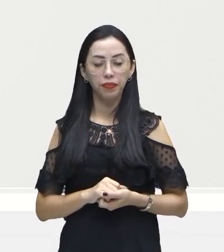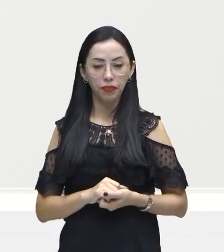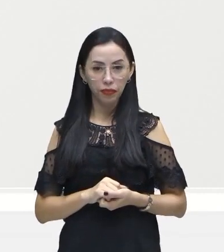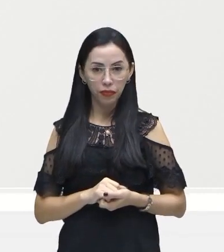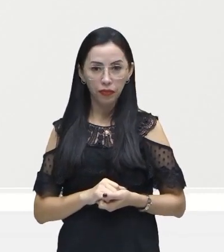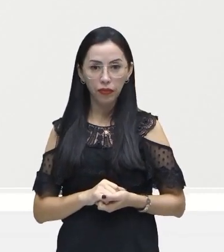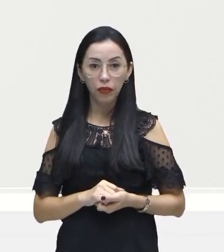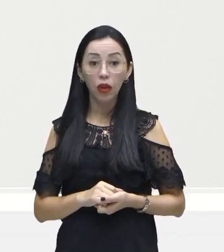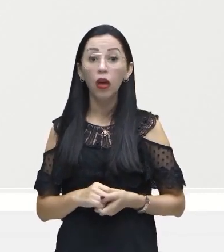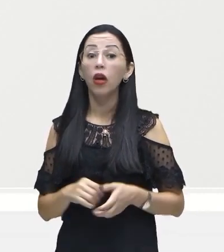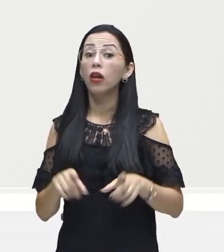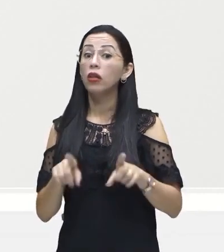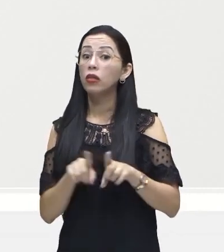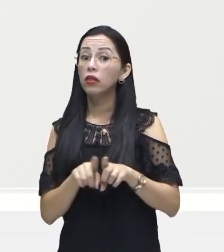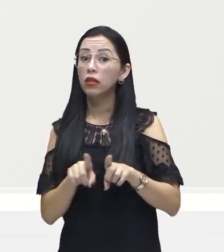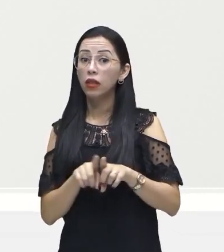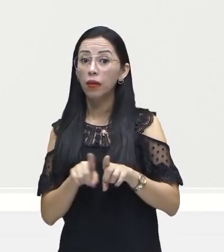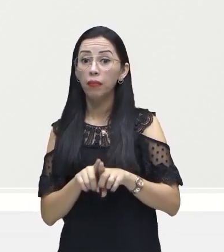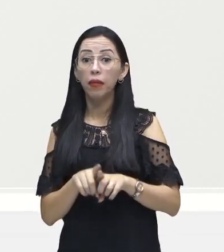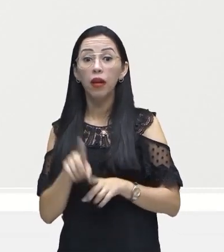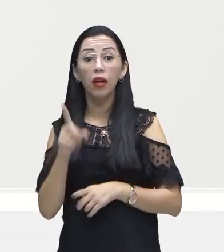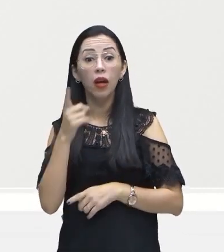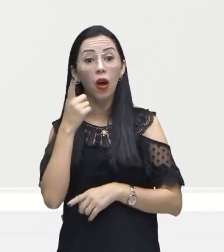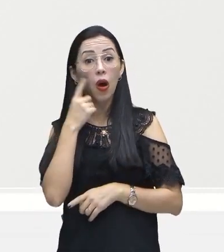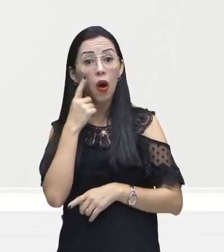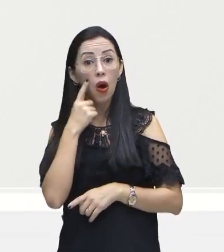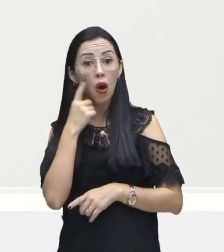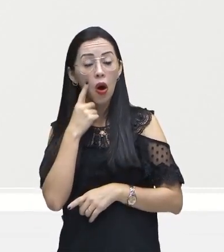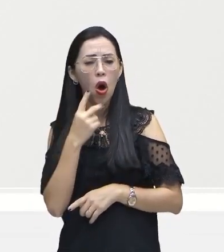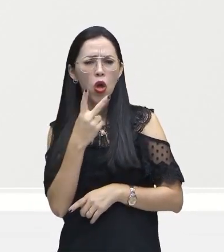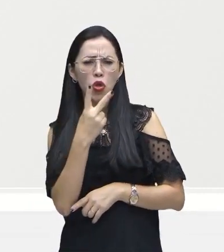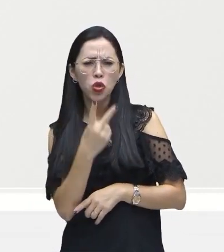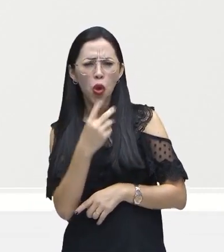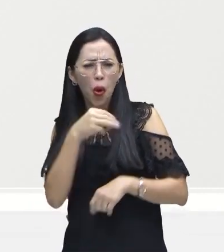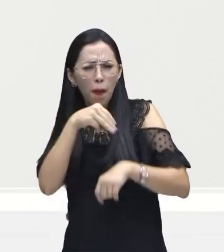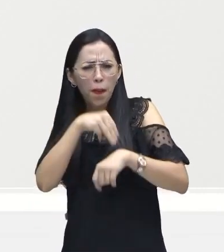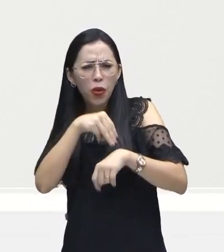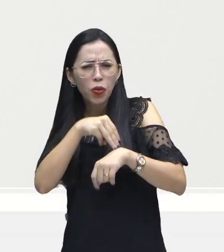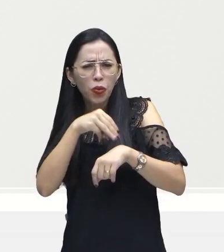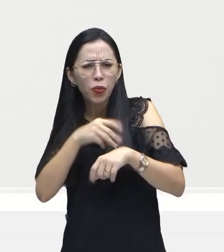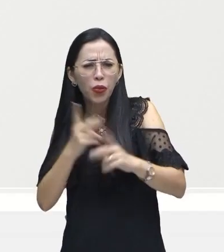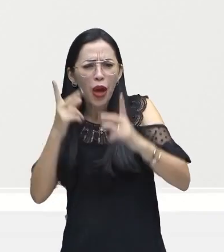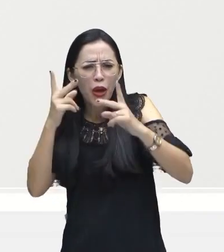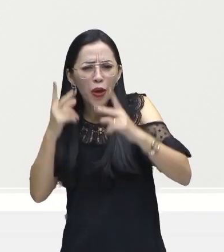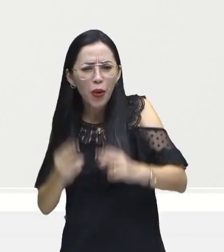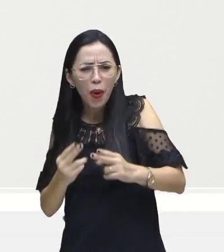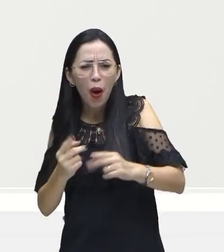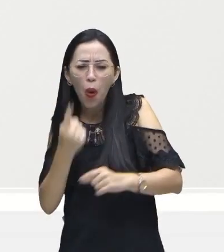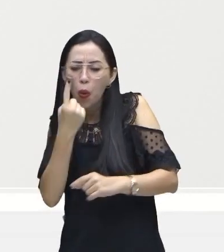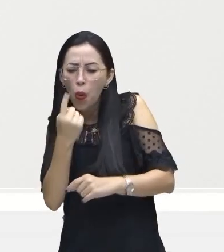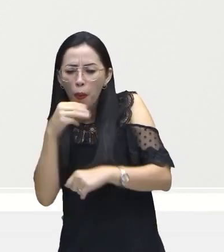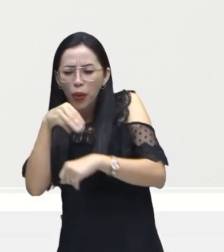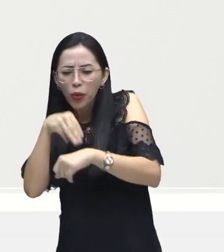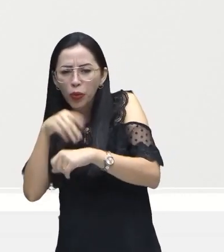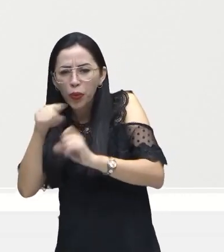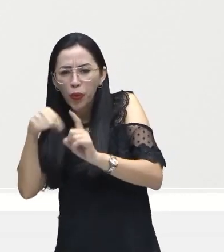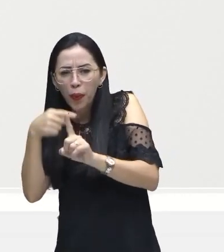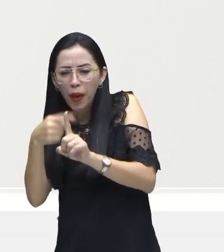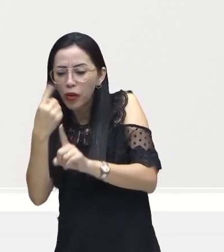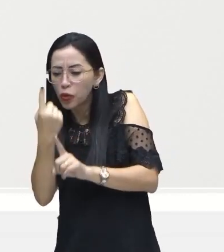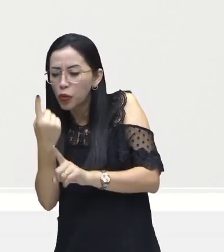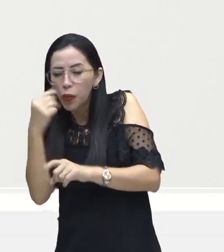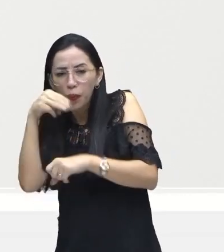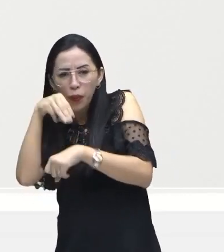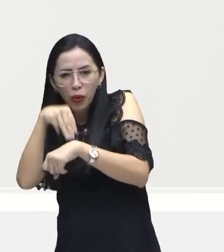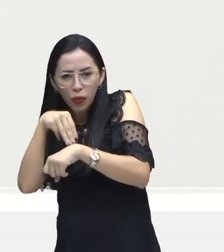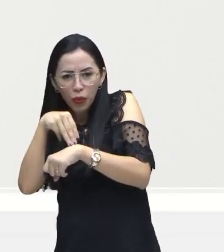2 minutos é o equivalente à soma de 1 minuto mais 1 minuto. Vimos na aula de hoje que 1 minuto é